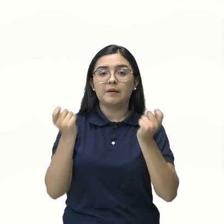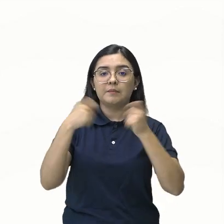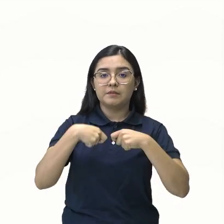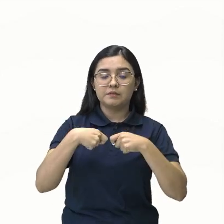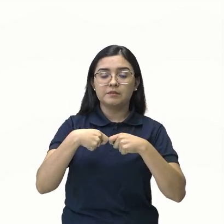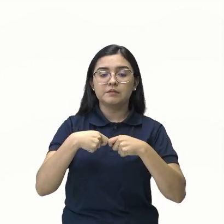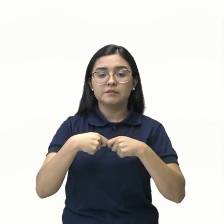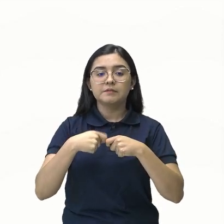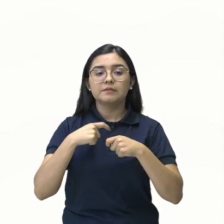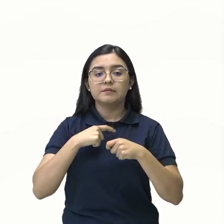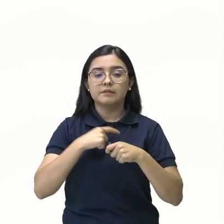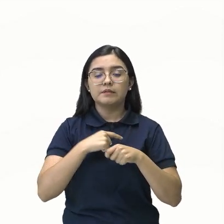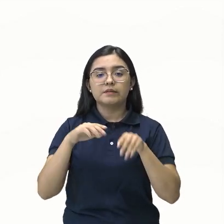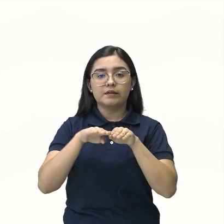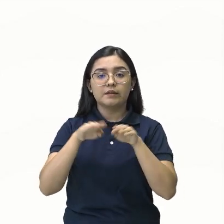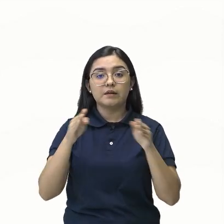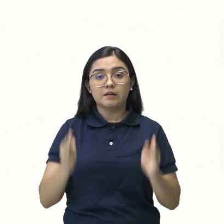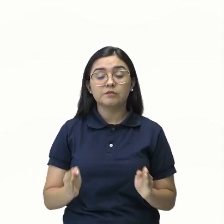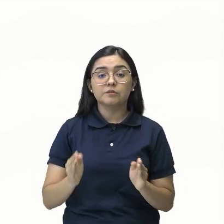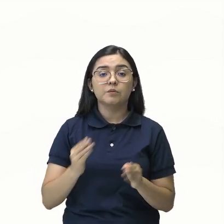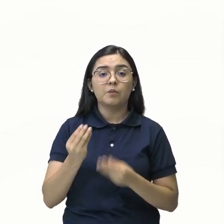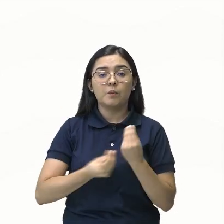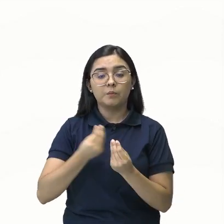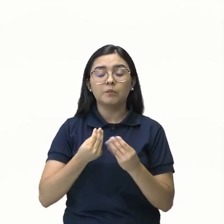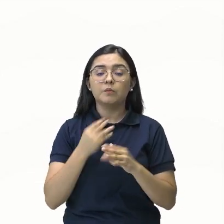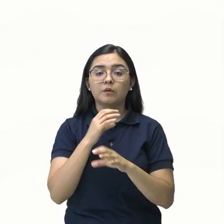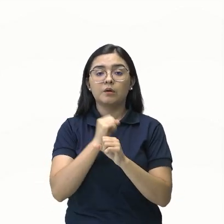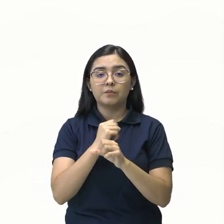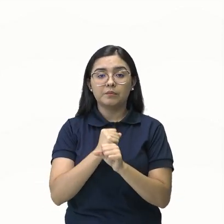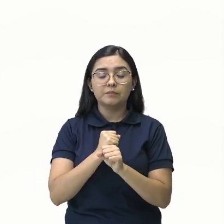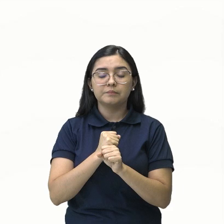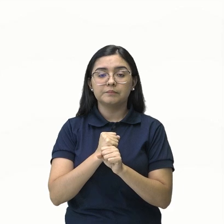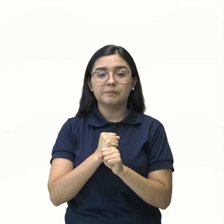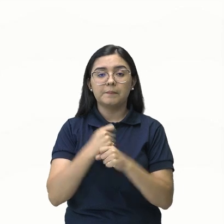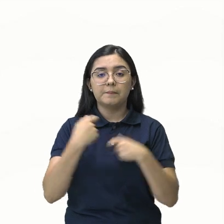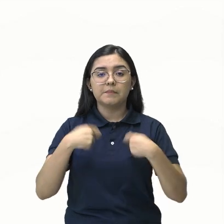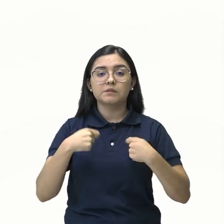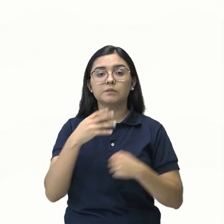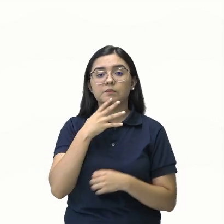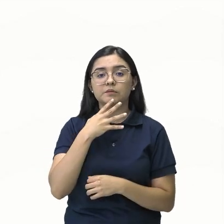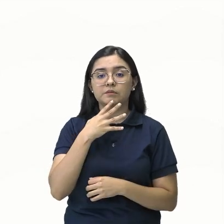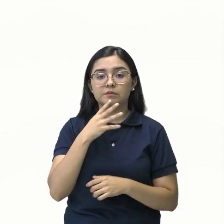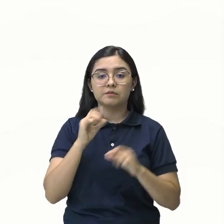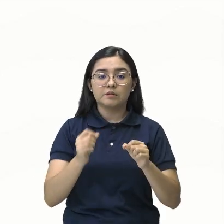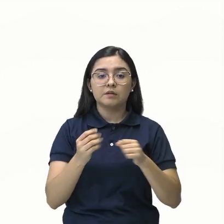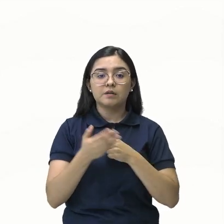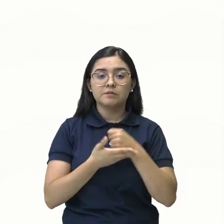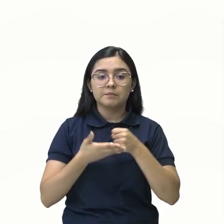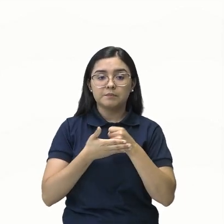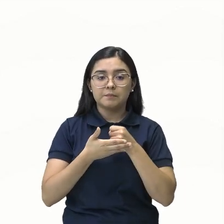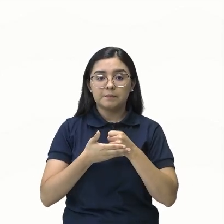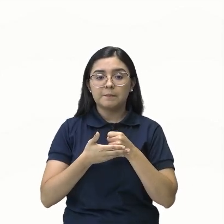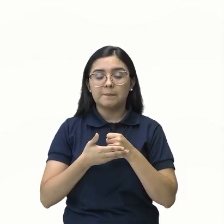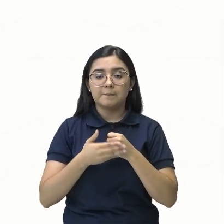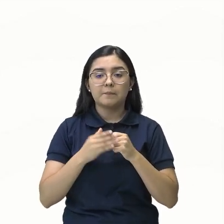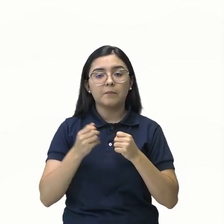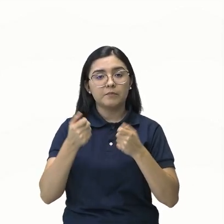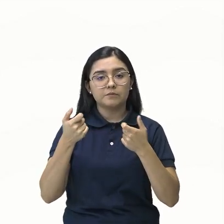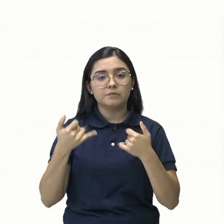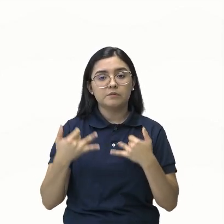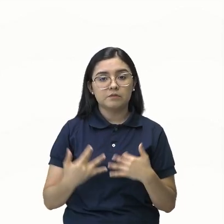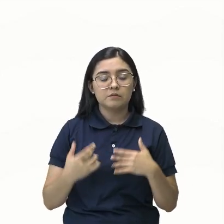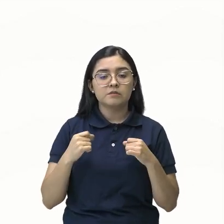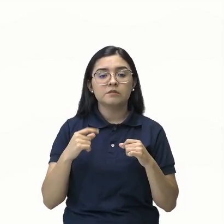capacidade dessa caixa d'água, né? Então, a gente tem que conhecer as bases, né? As bases, como eu acabei de dizer,